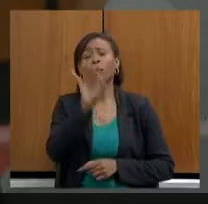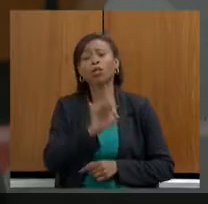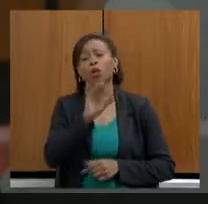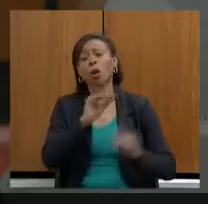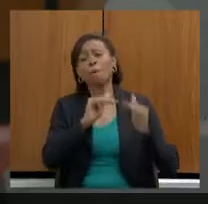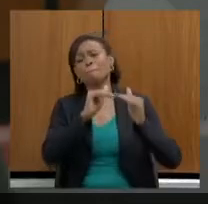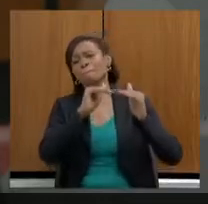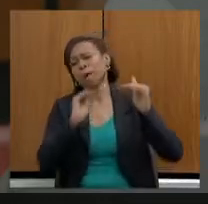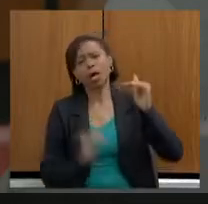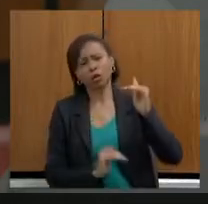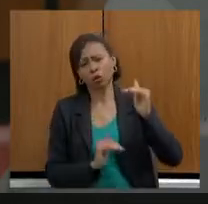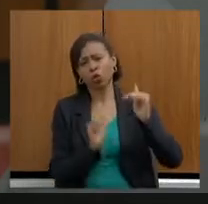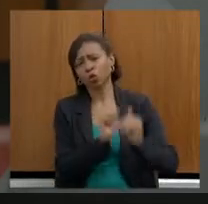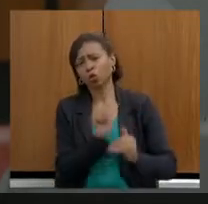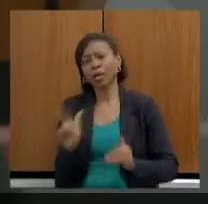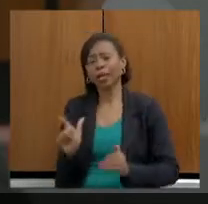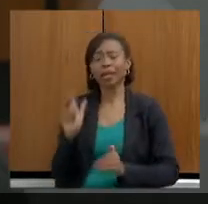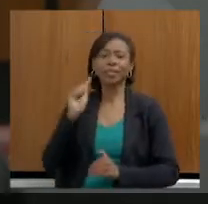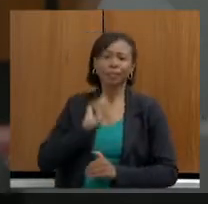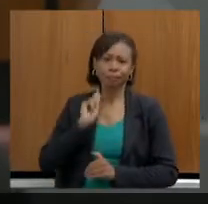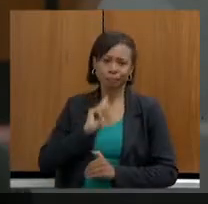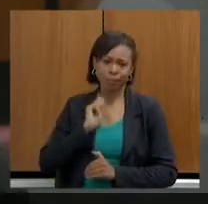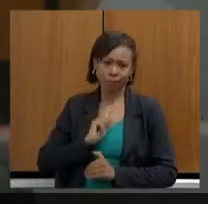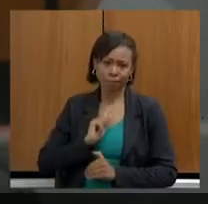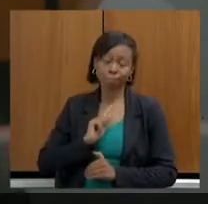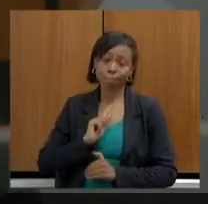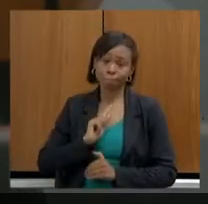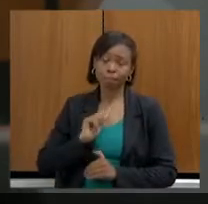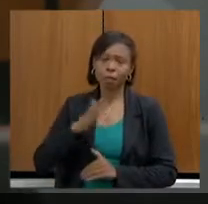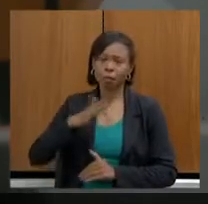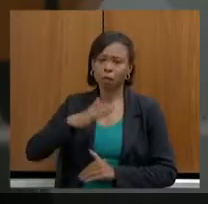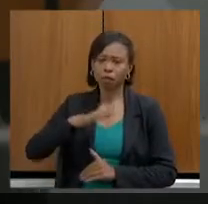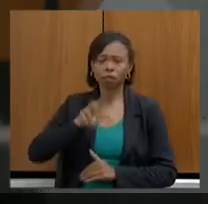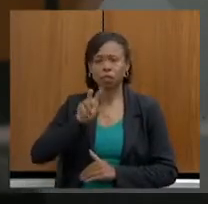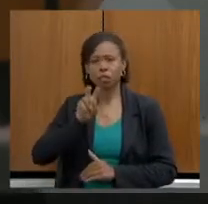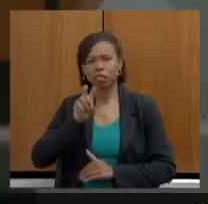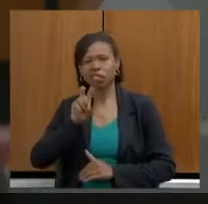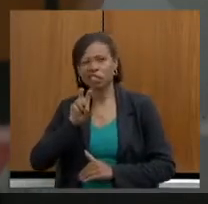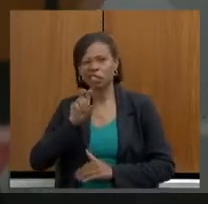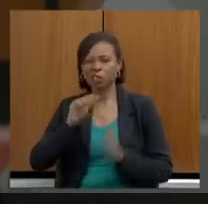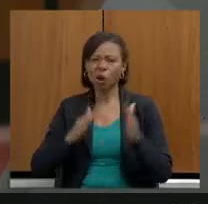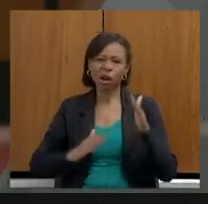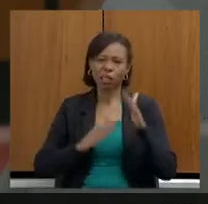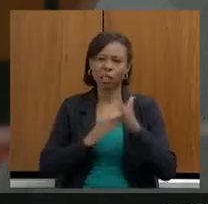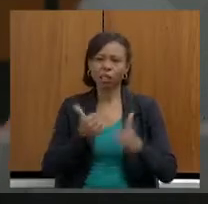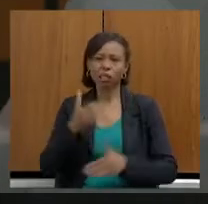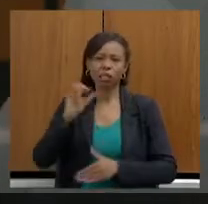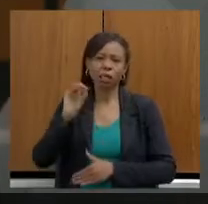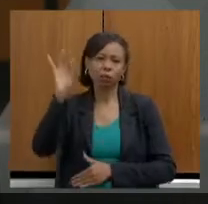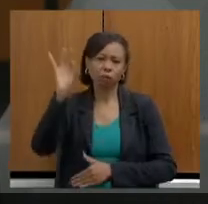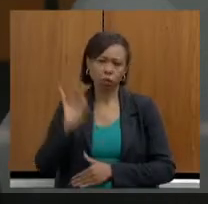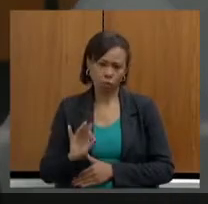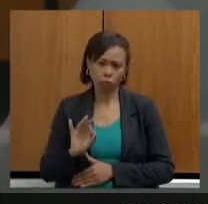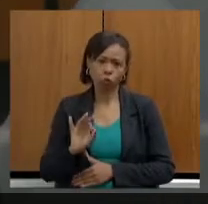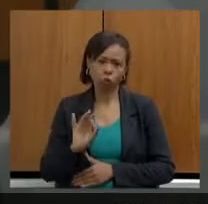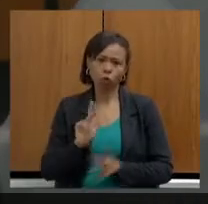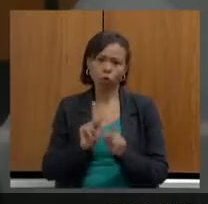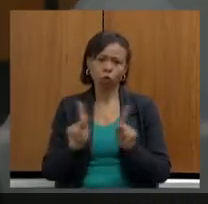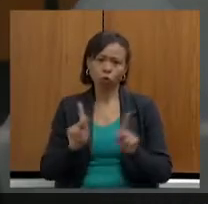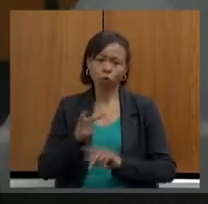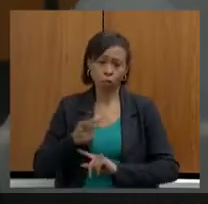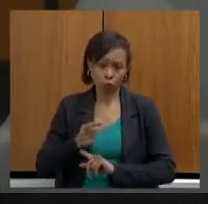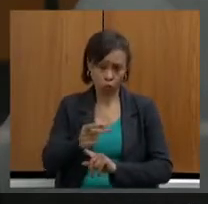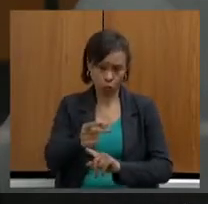baixo né do que o percentual de Minas Salvo engano gira em torno de cinco no máximo 10 por cento de efetivos e foi